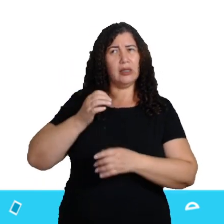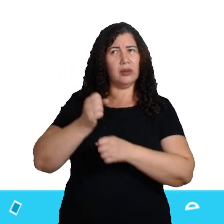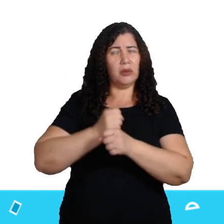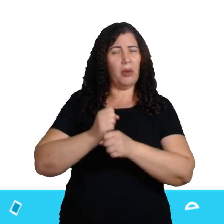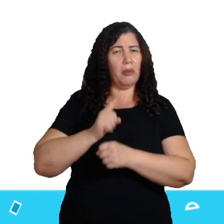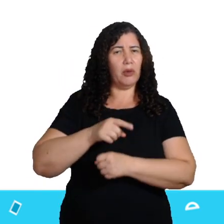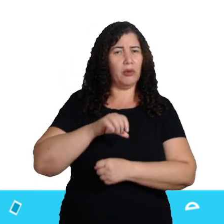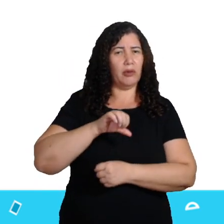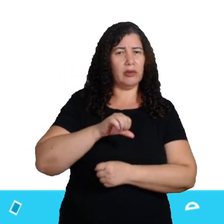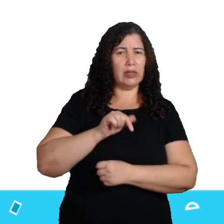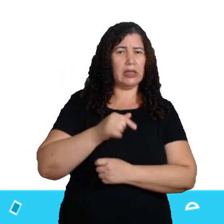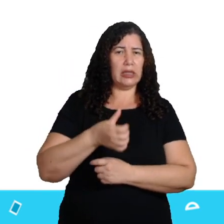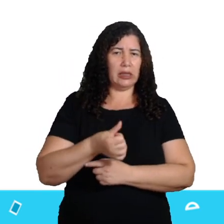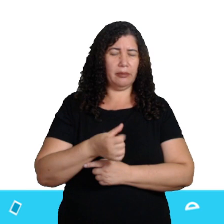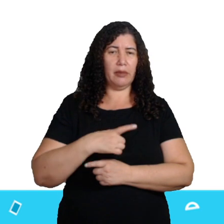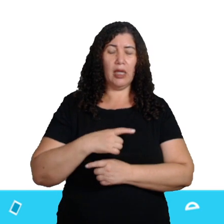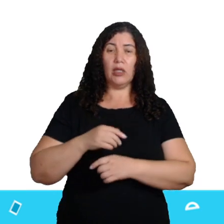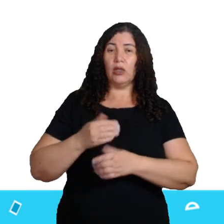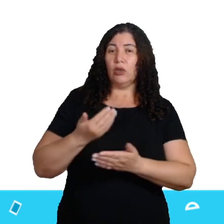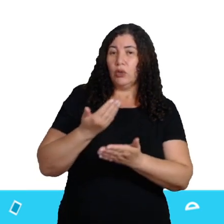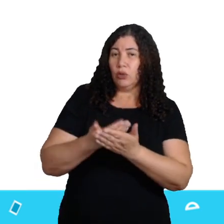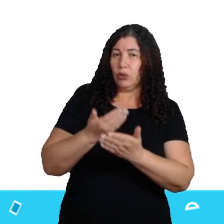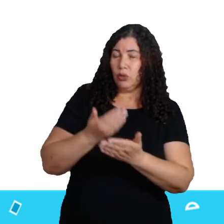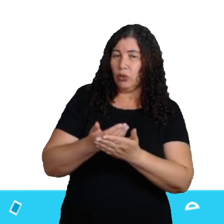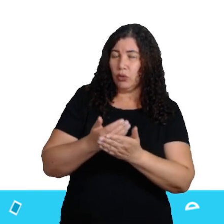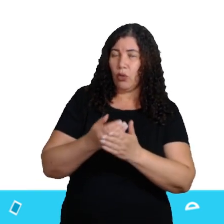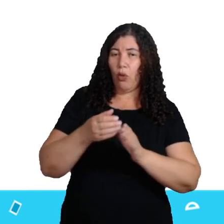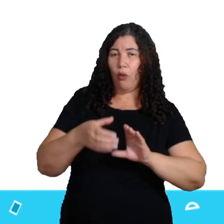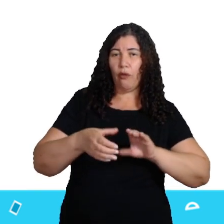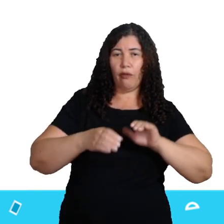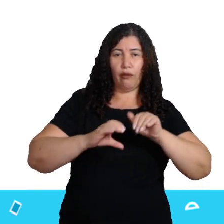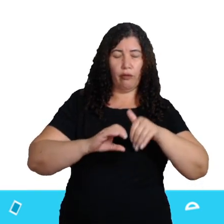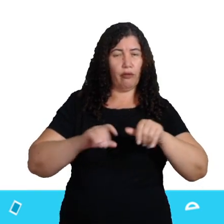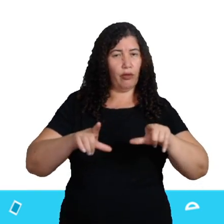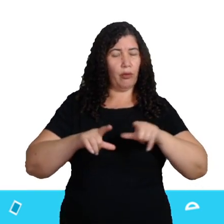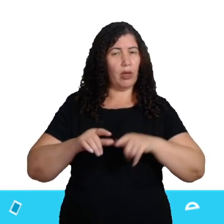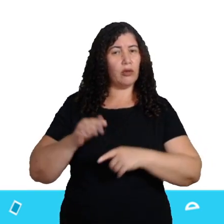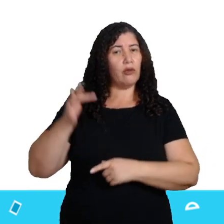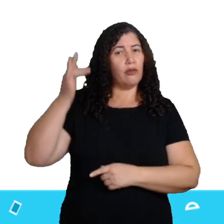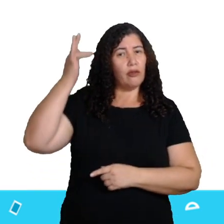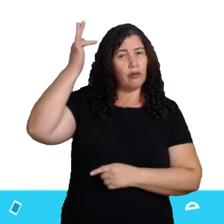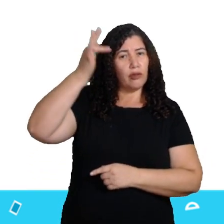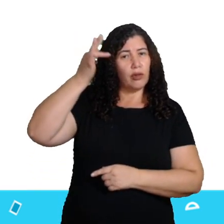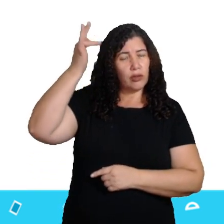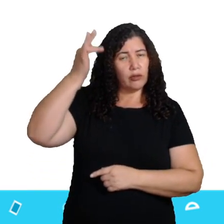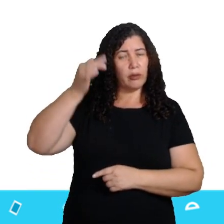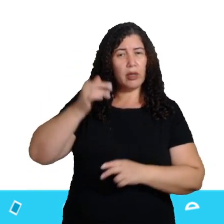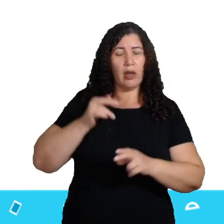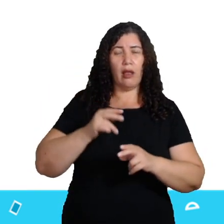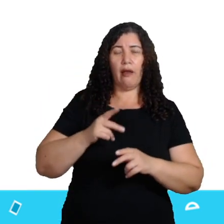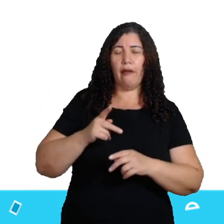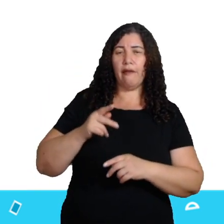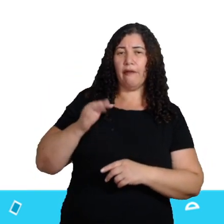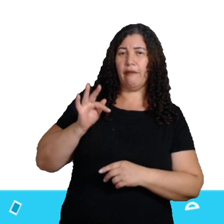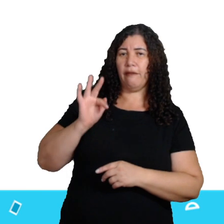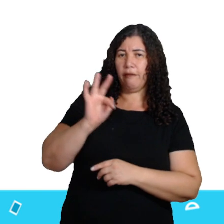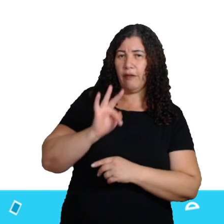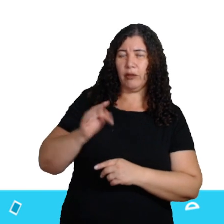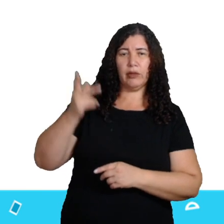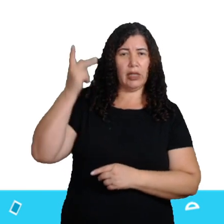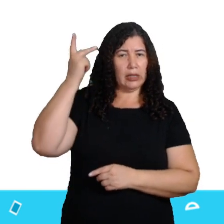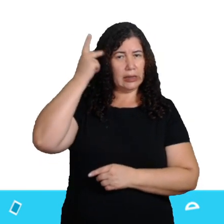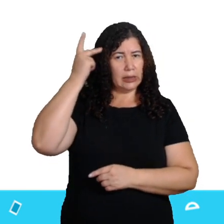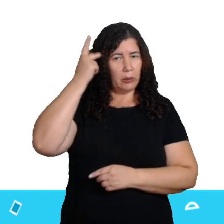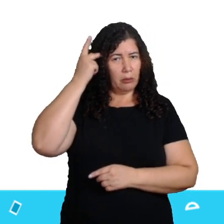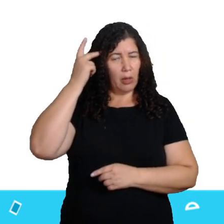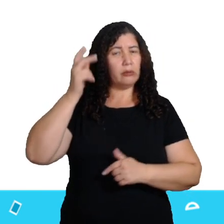1976. Ele é formado em filosofia pela USP, atua profissionalmente na indústria